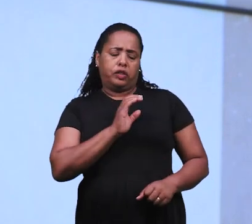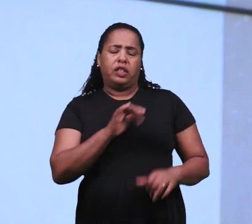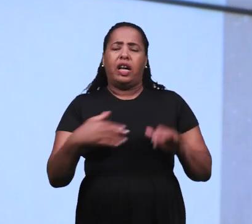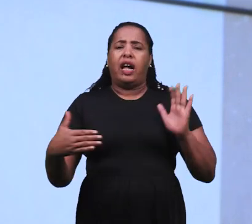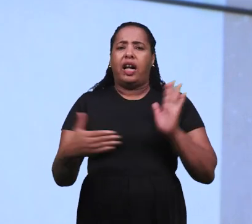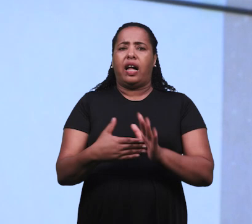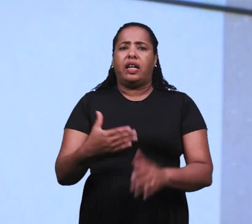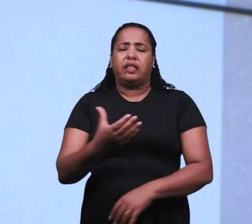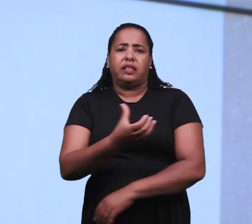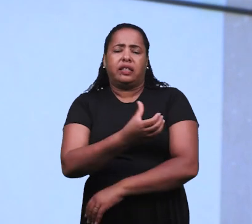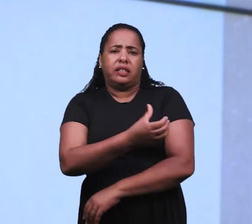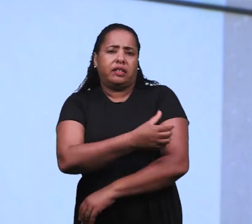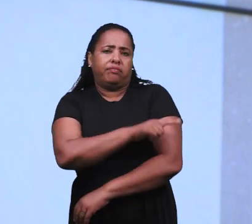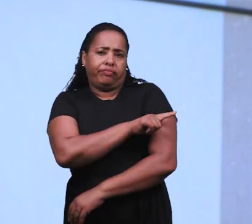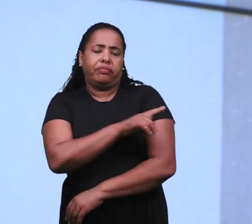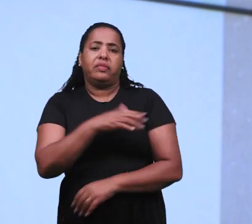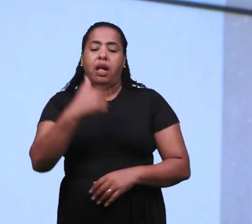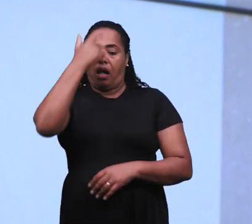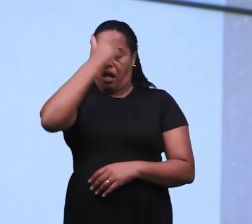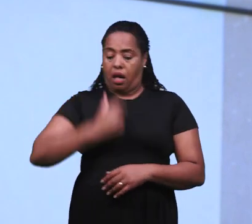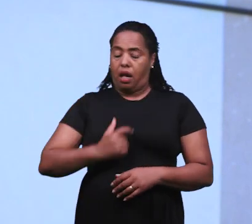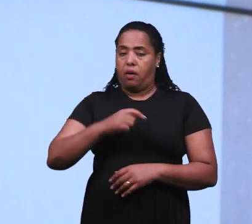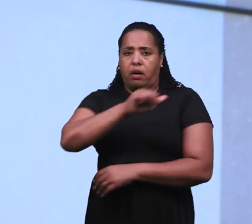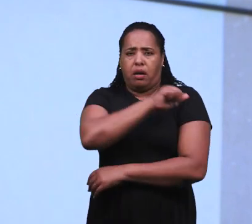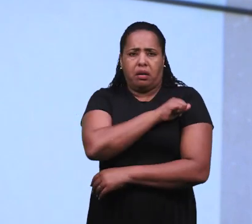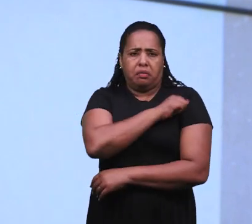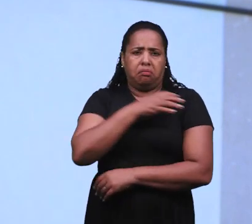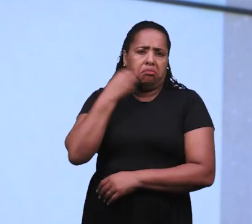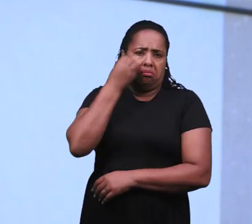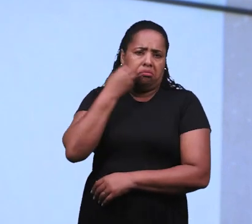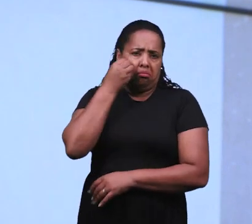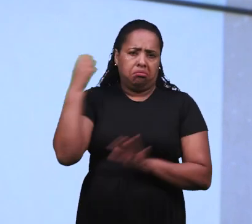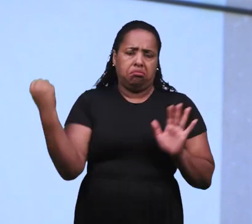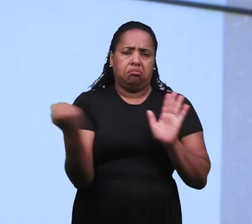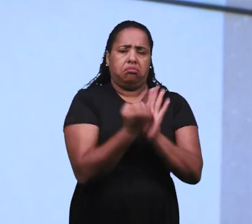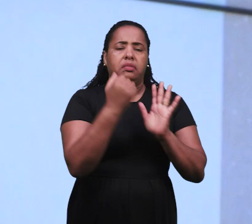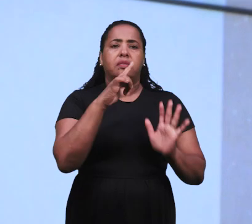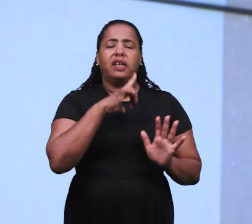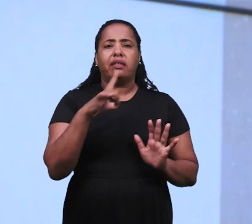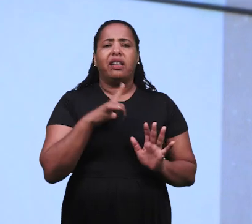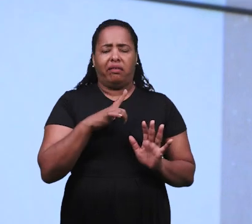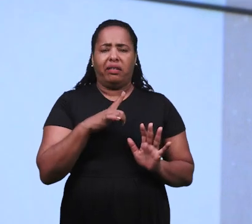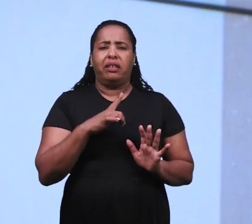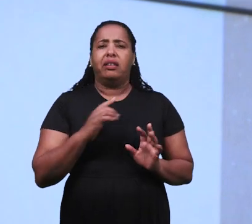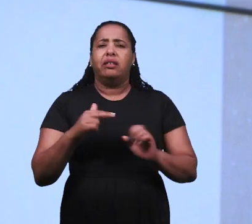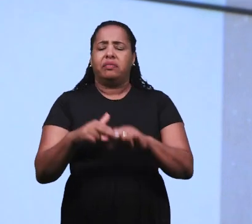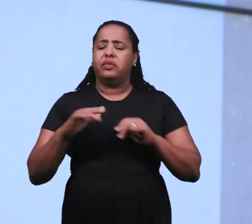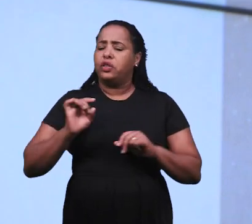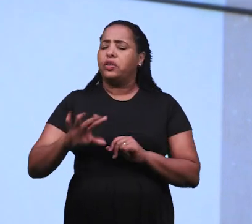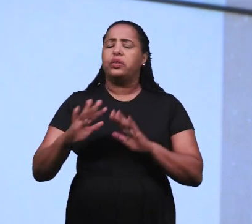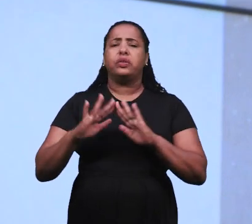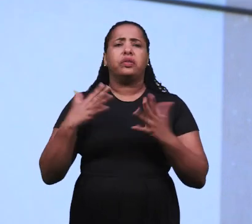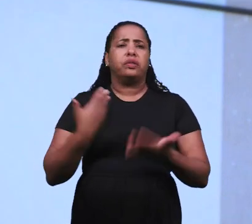confessional. E para mim, como aluno, foi uma experiência muito marcante. Uhum. Não só a escola em